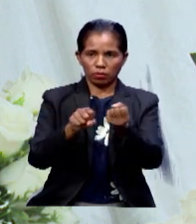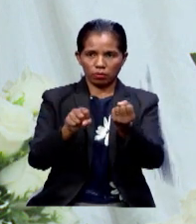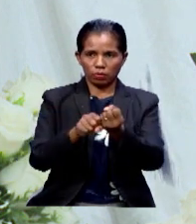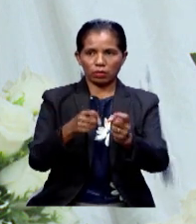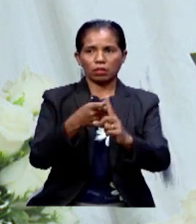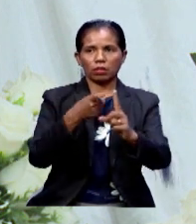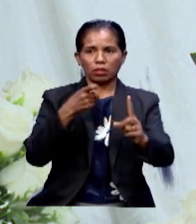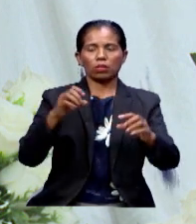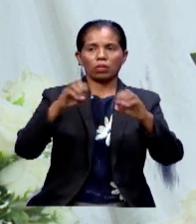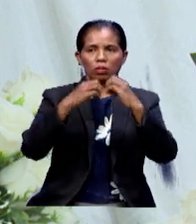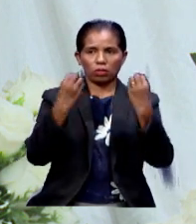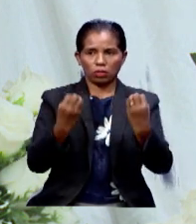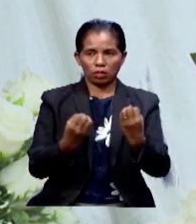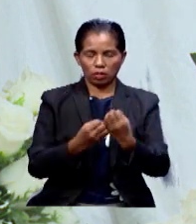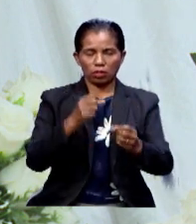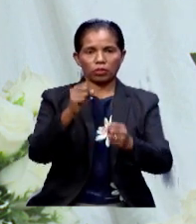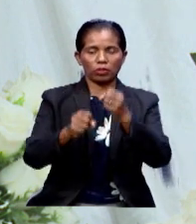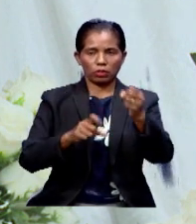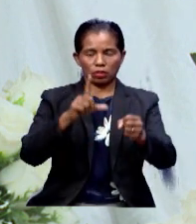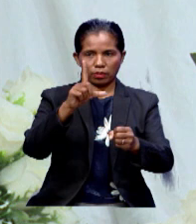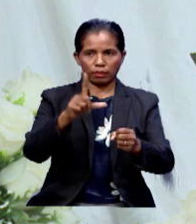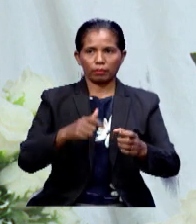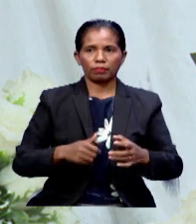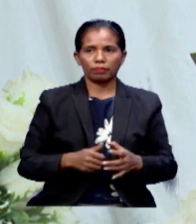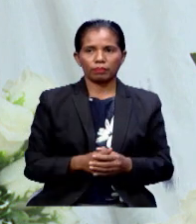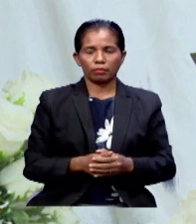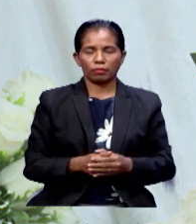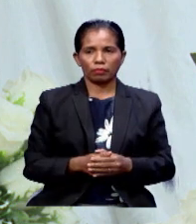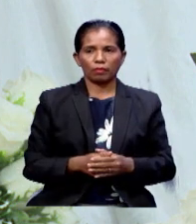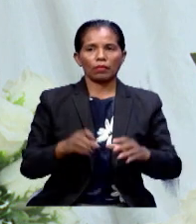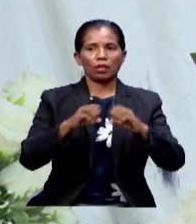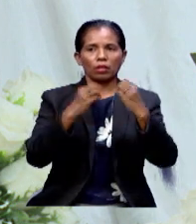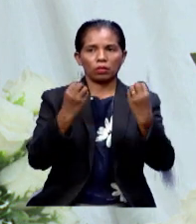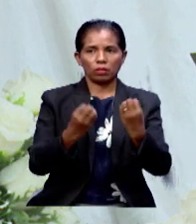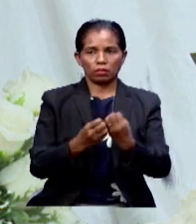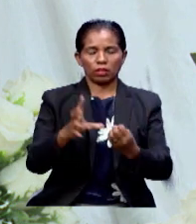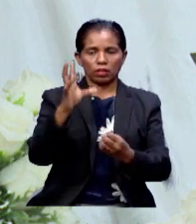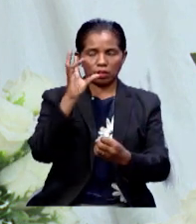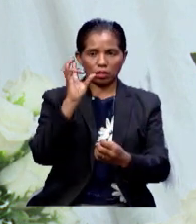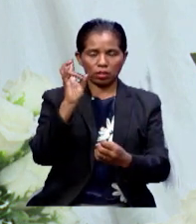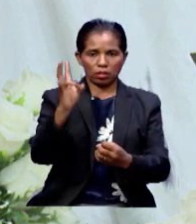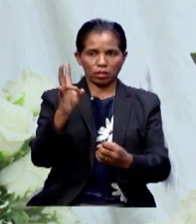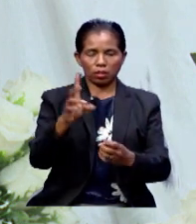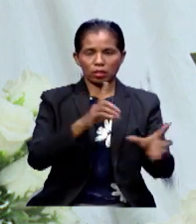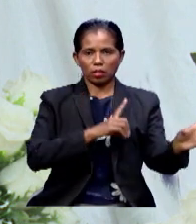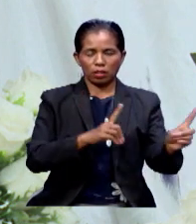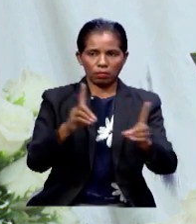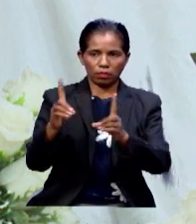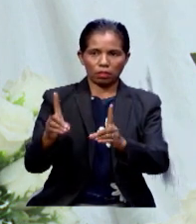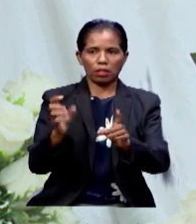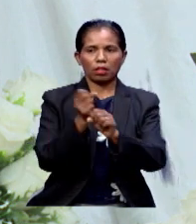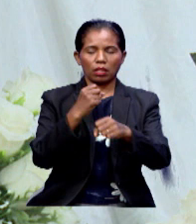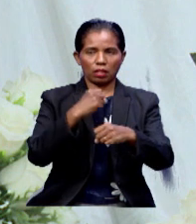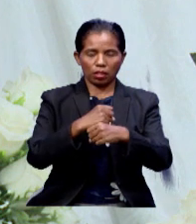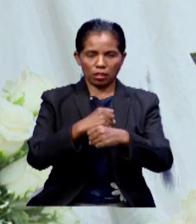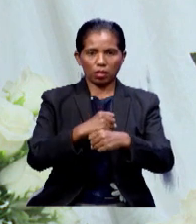husi organização, sociedade civil nian. Organização hitu nebema ka se implementa halo